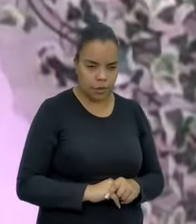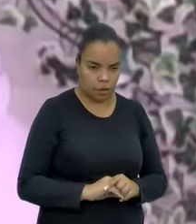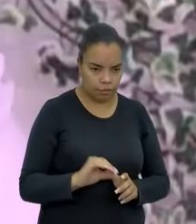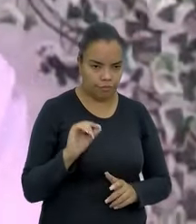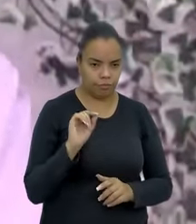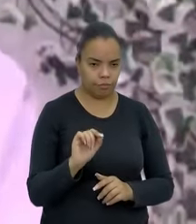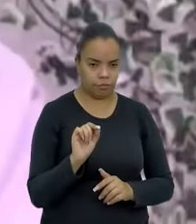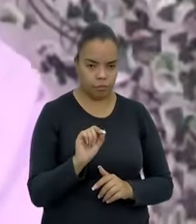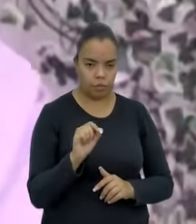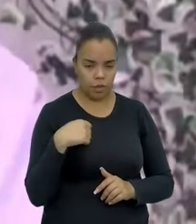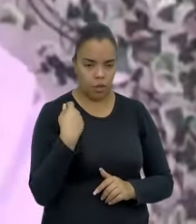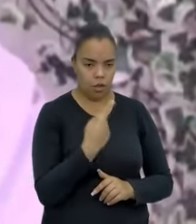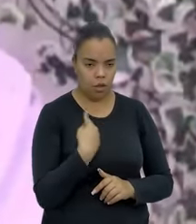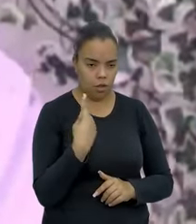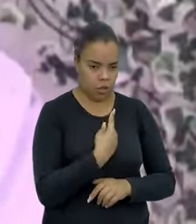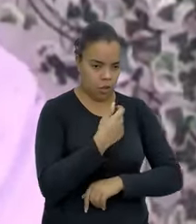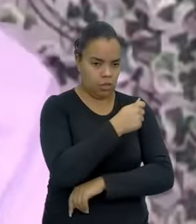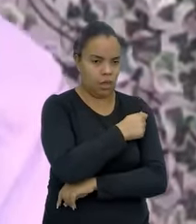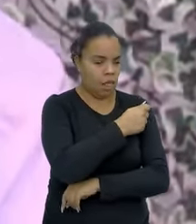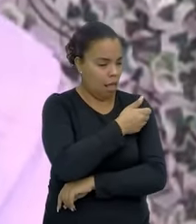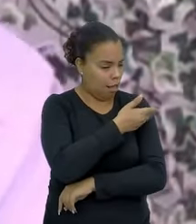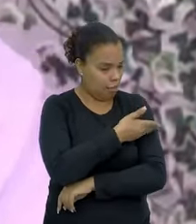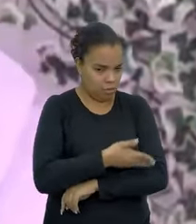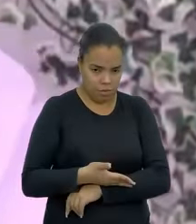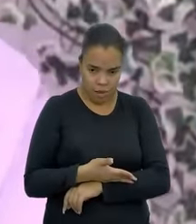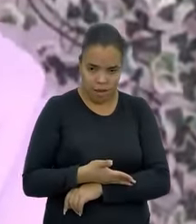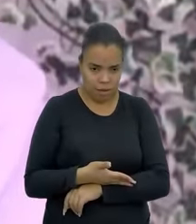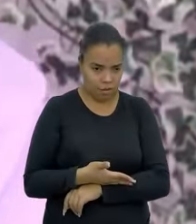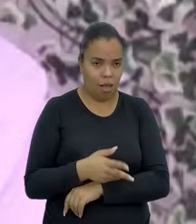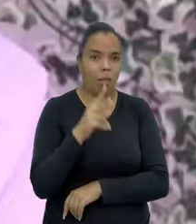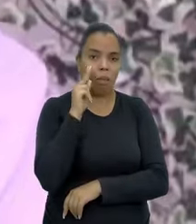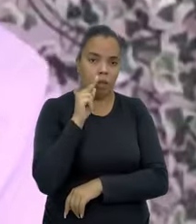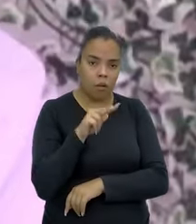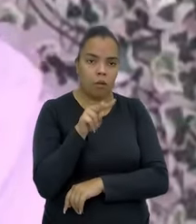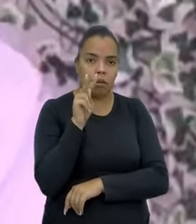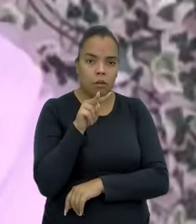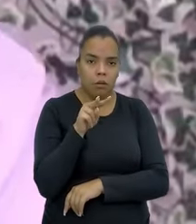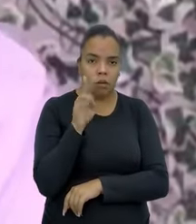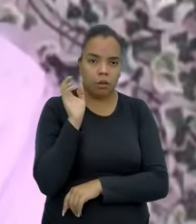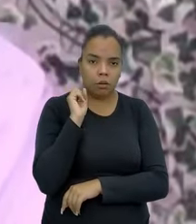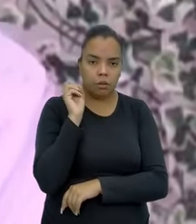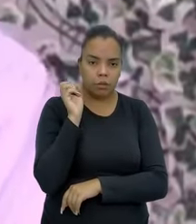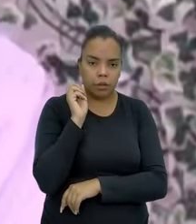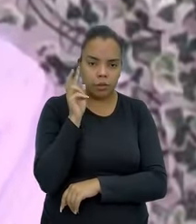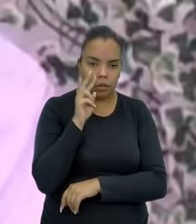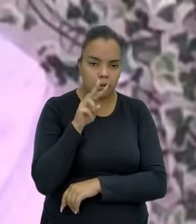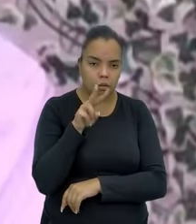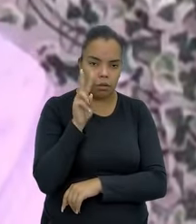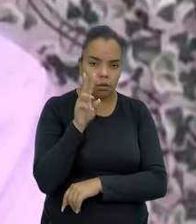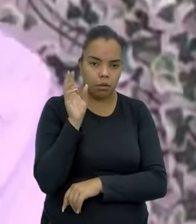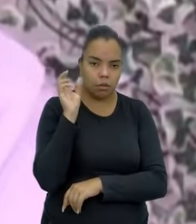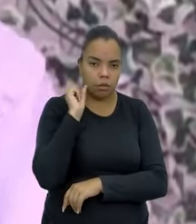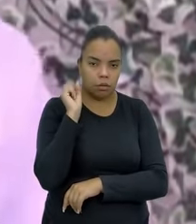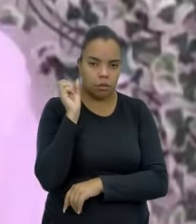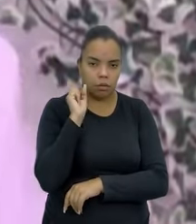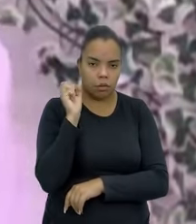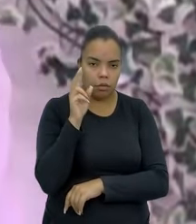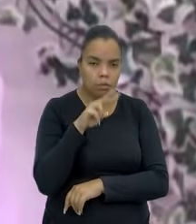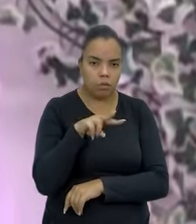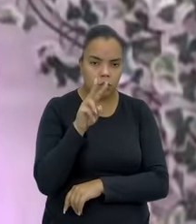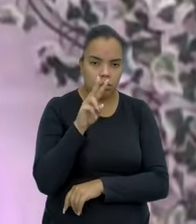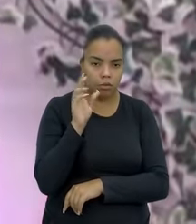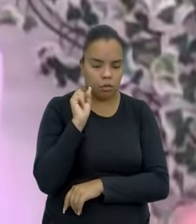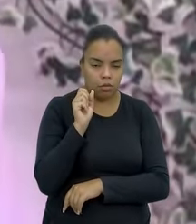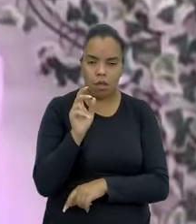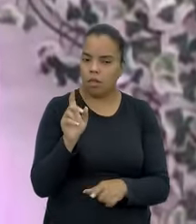os nossos alunos não estão mais acostumados em ficar olhando e ouvindo Professor dessa forma nós